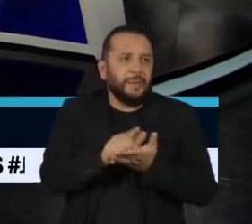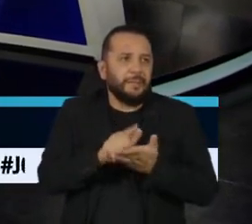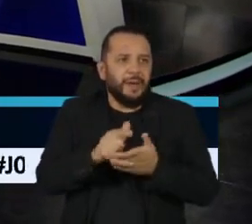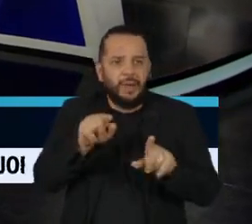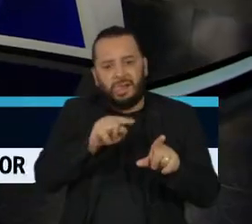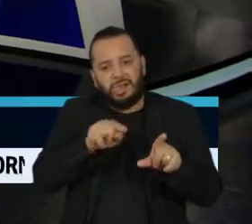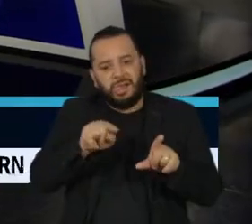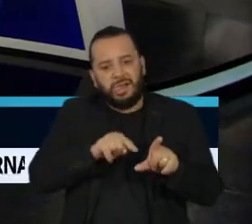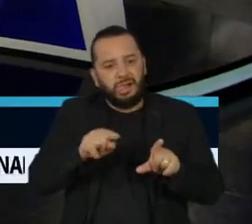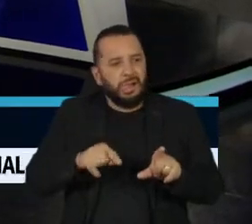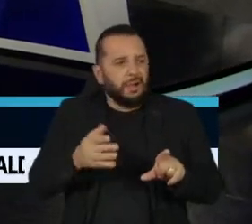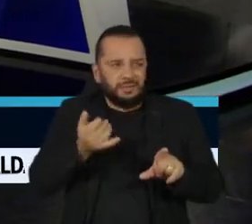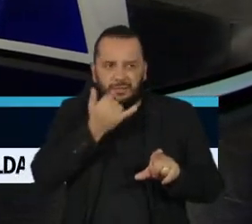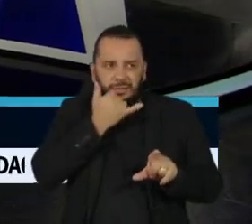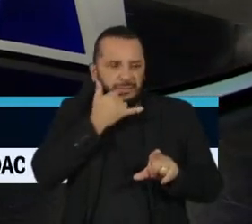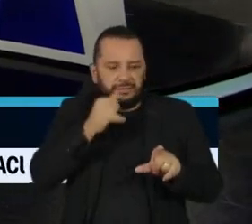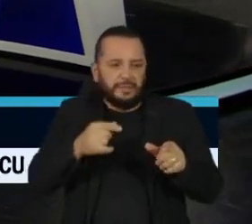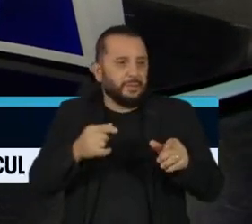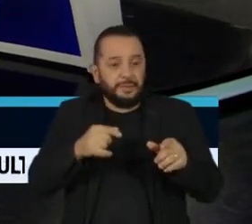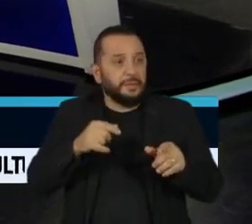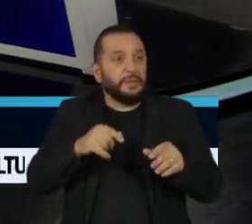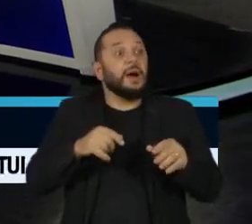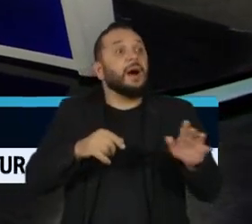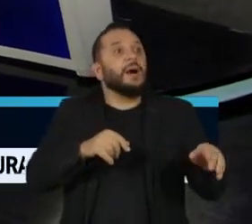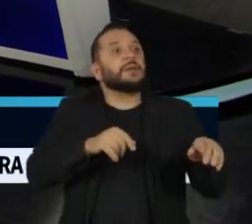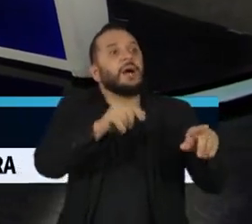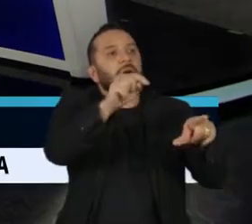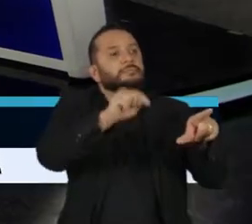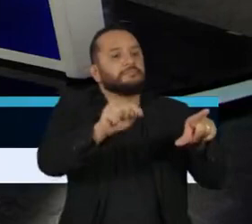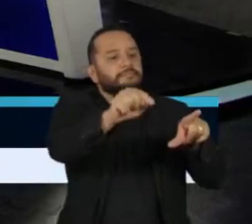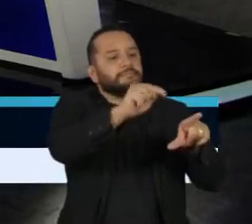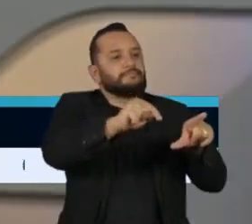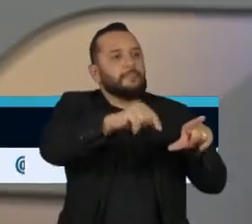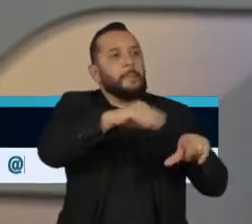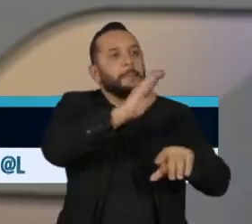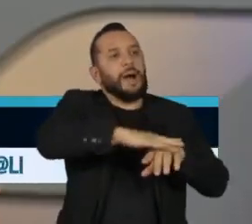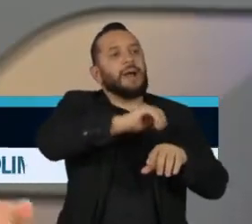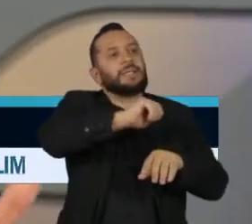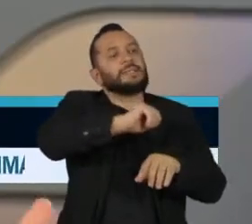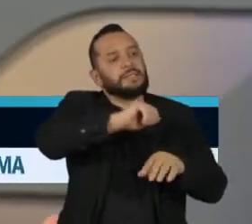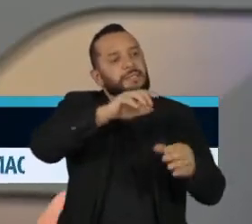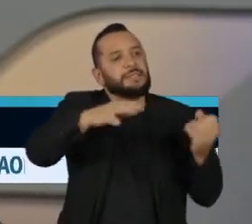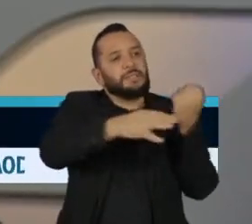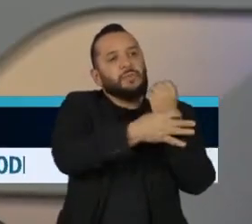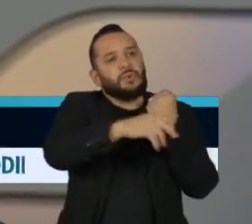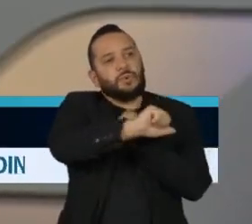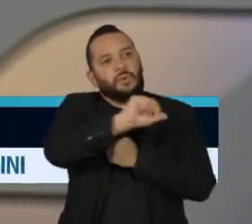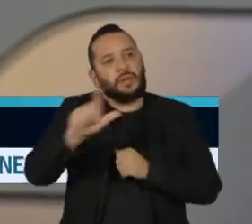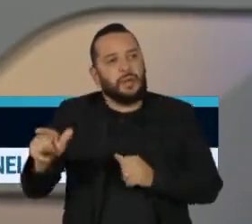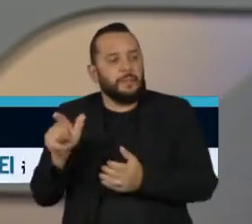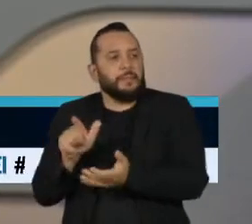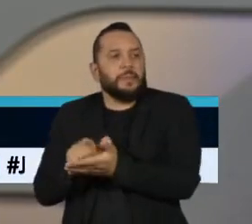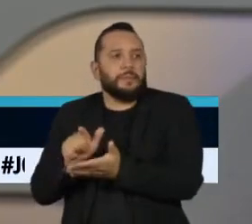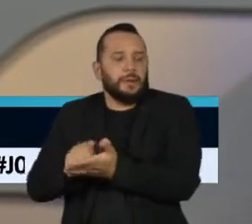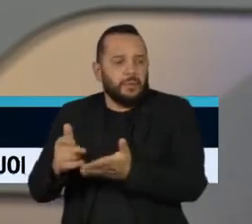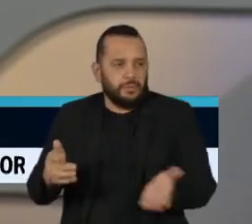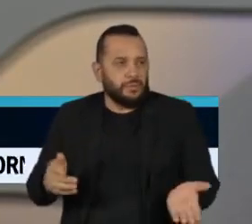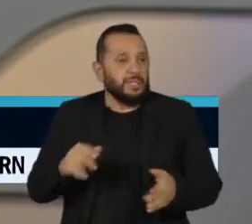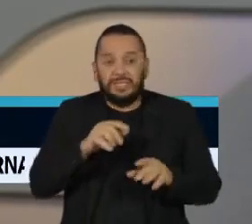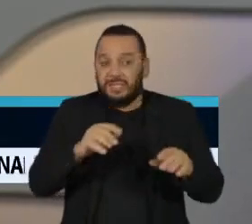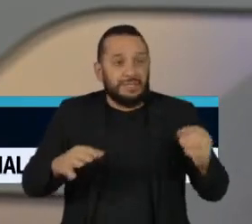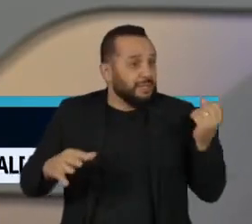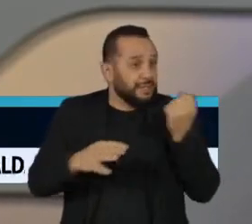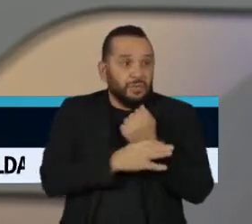que está absolutamente seguro durante 25 anos. Nunca se contestou o resultado de nenhuma